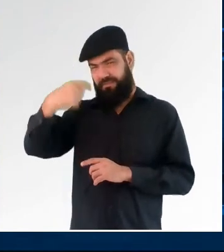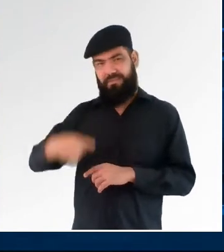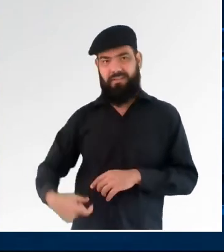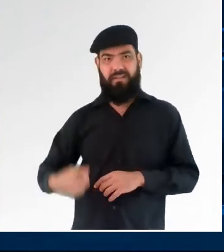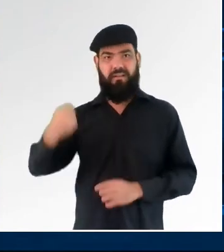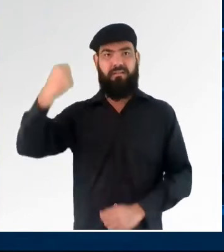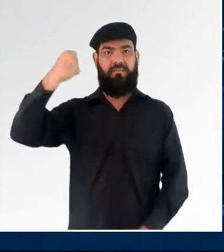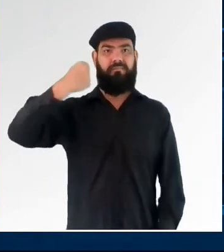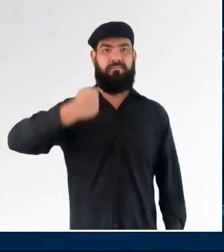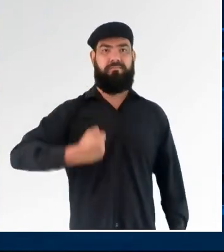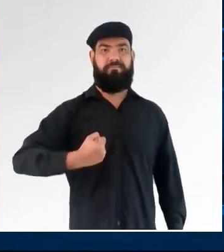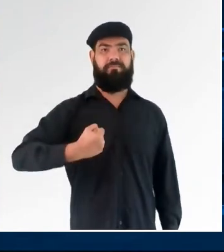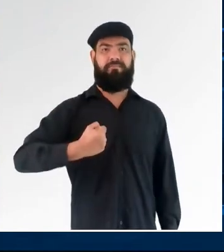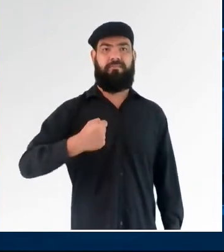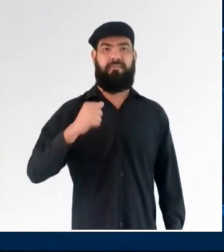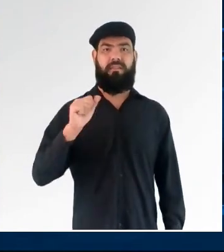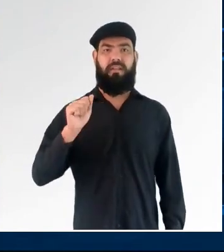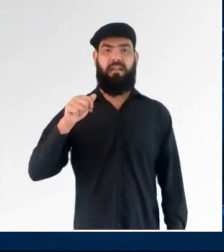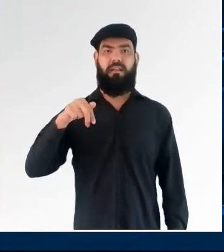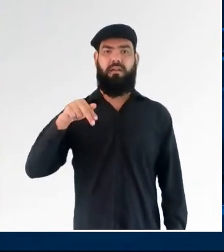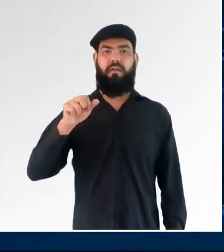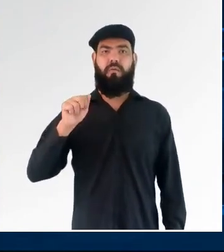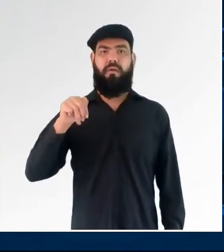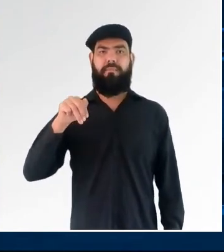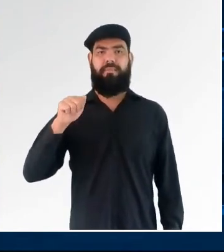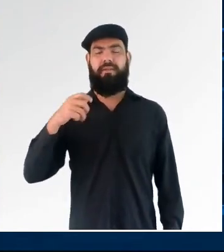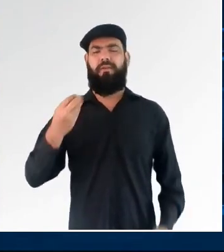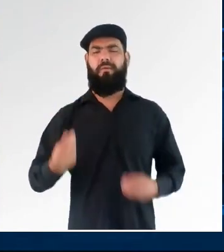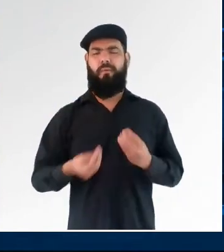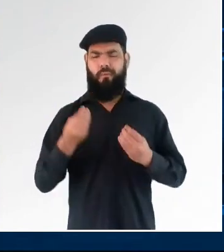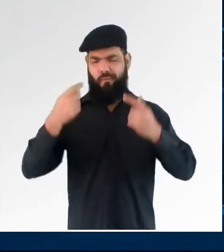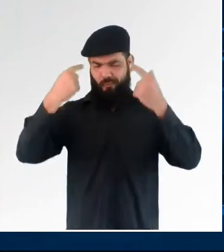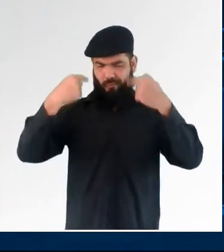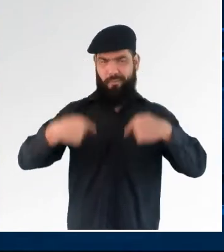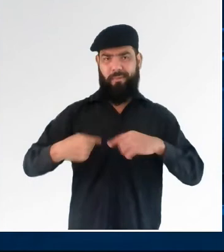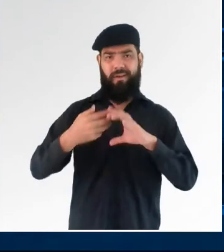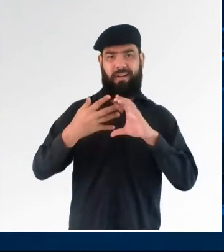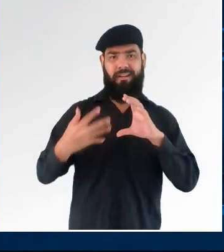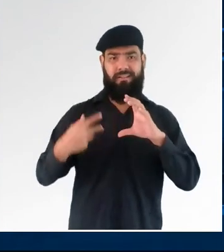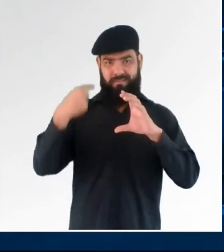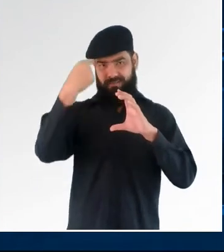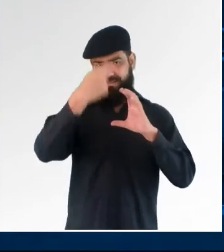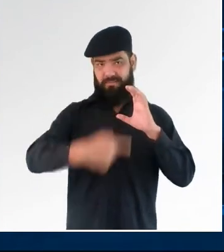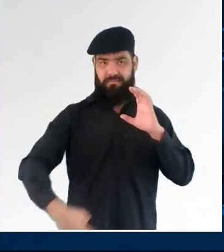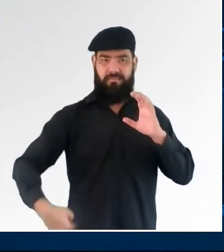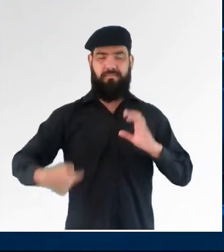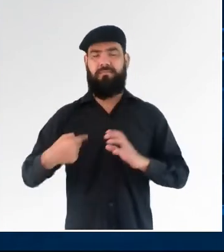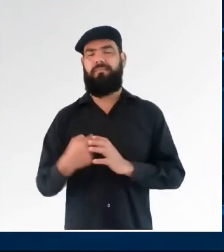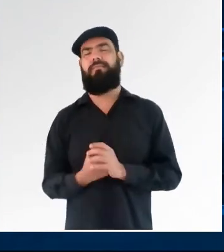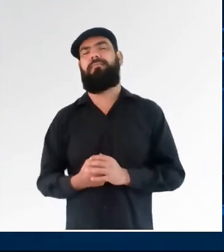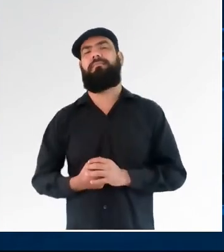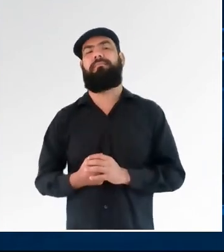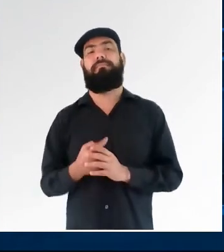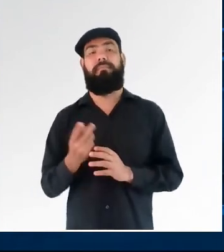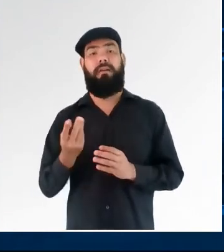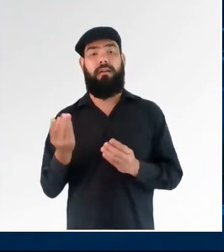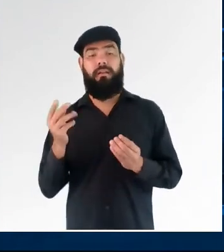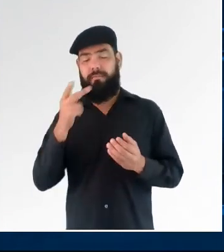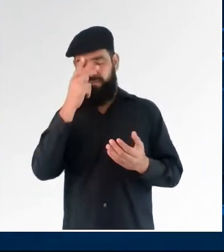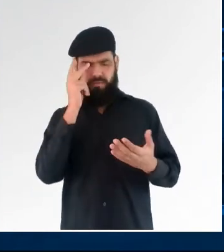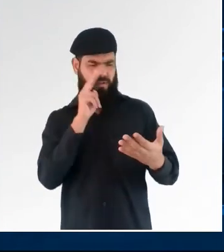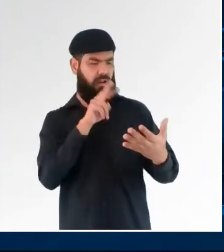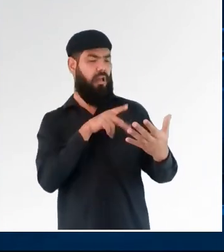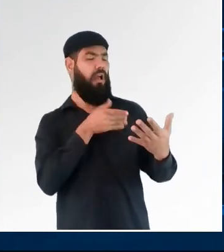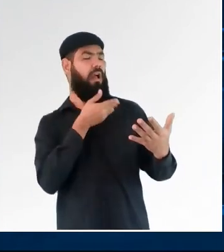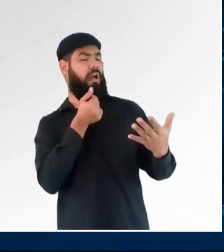histórico do personagem, como ele era e tudo mais, para apresentar ao leitor, para introduzir na sua análise a